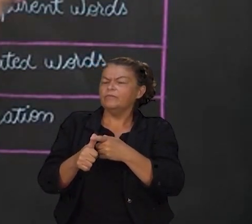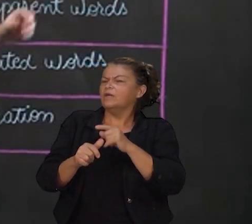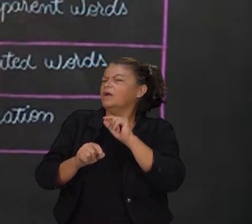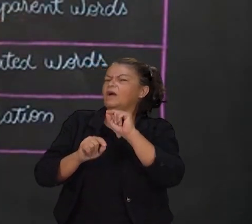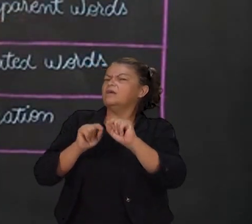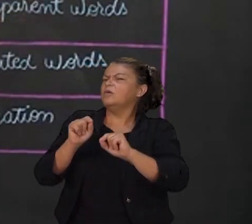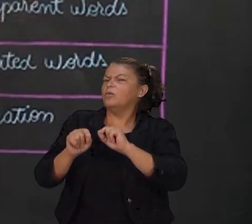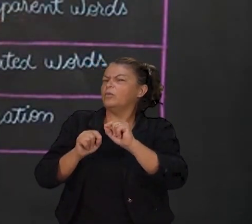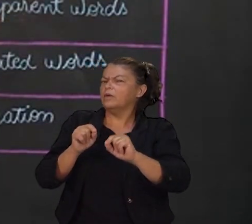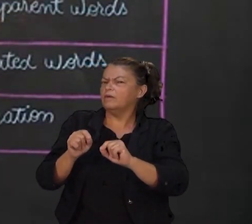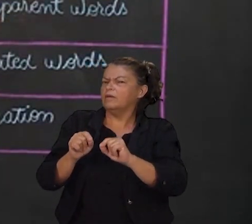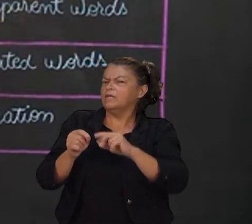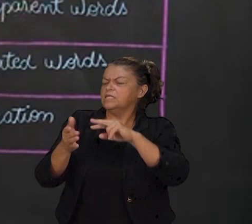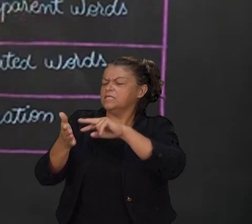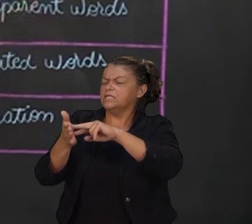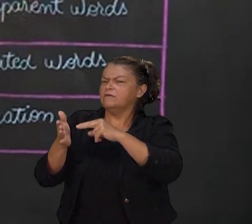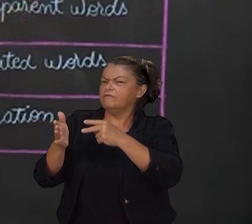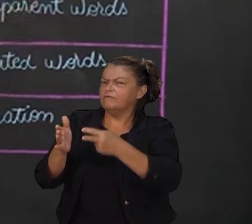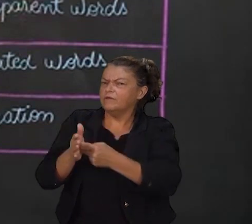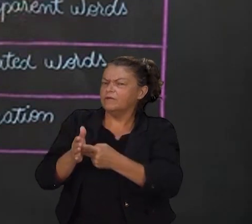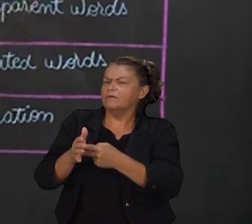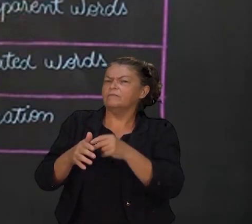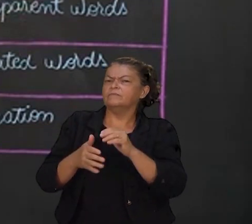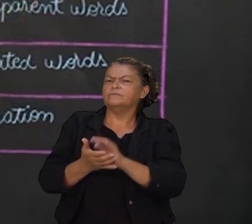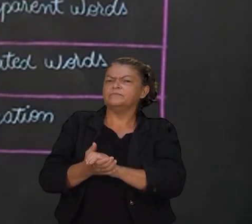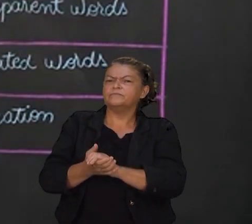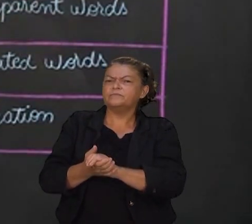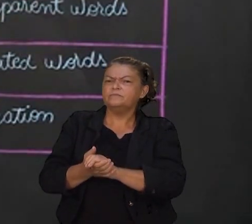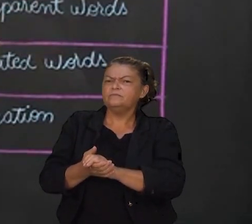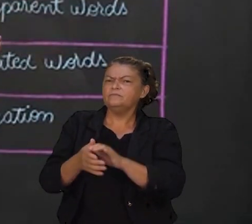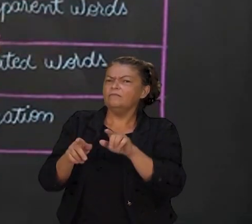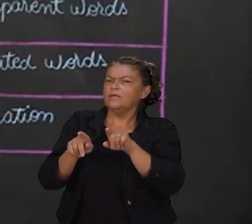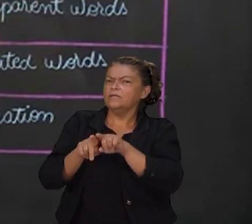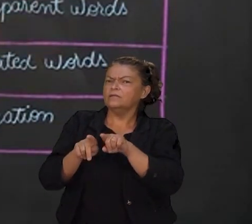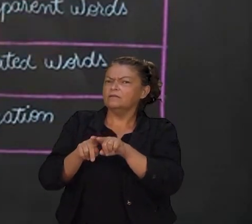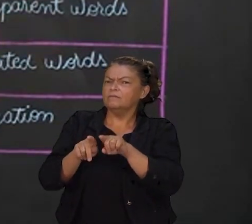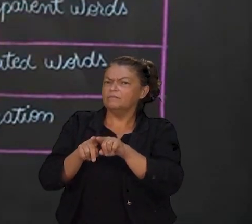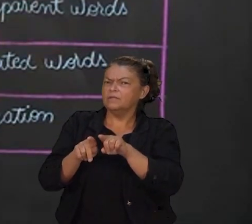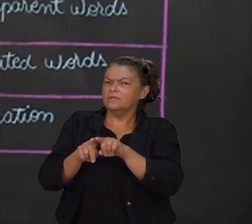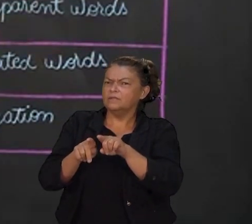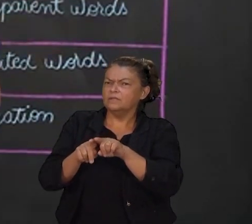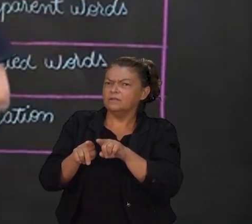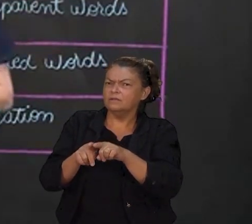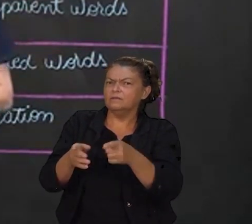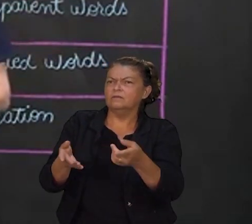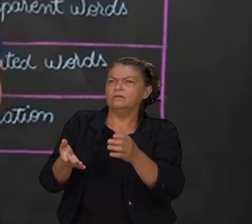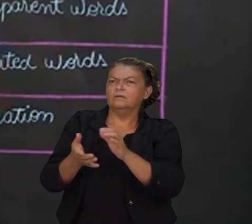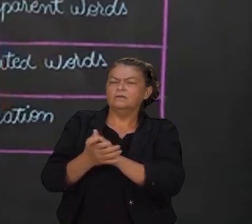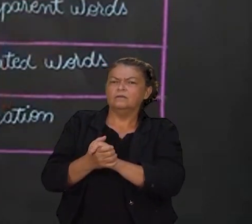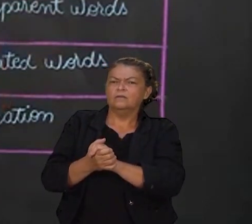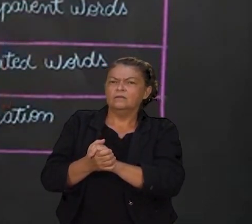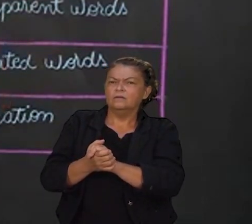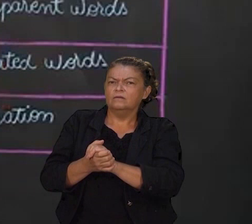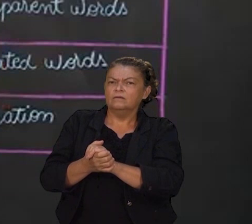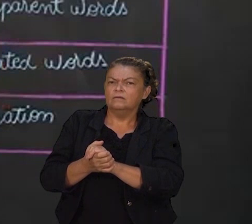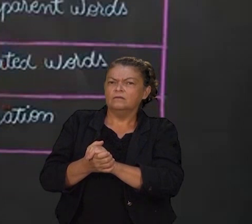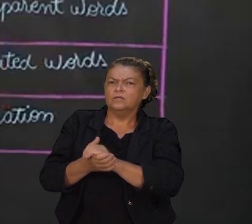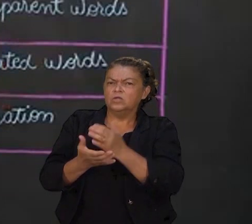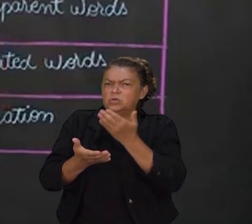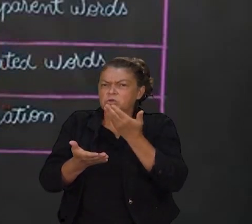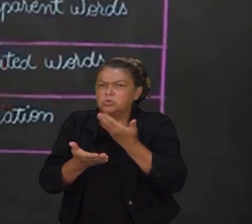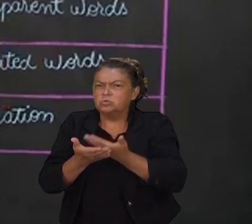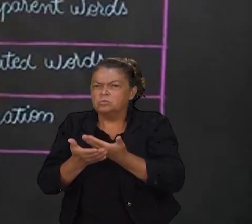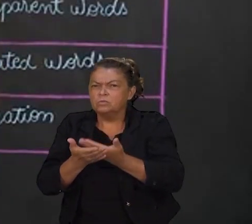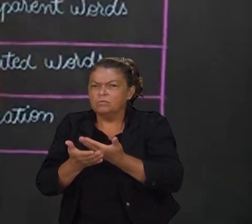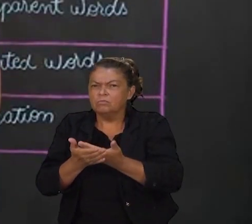skimming. O skimming nada mais é do que você traçar um panorama, uma exploração